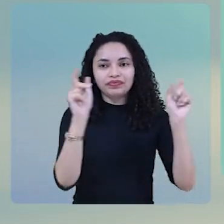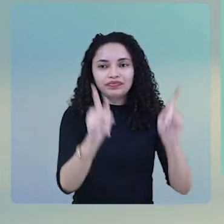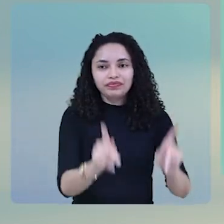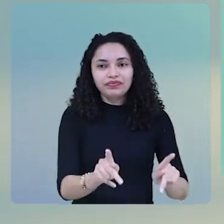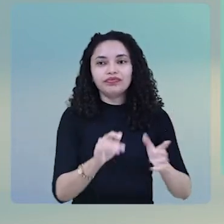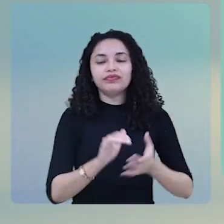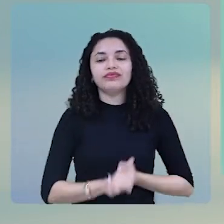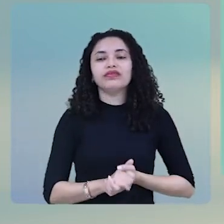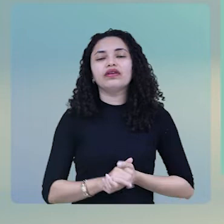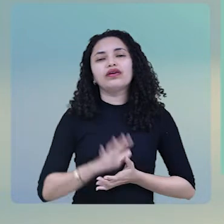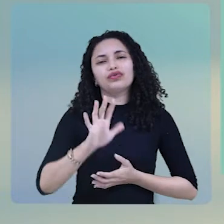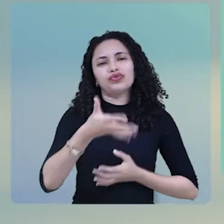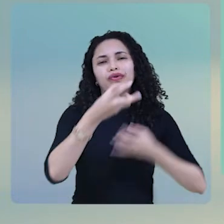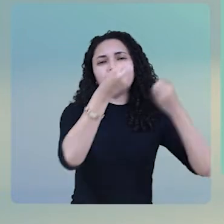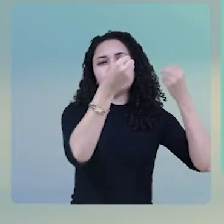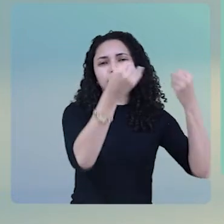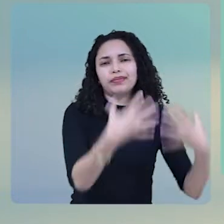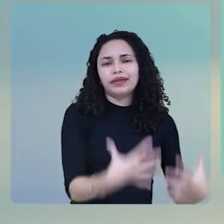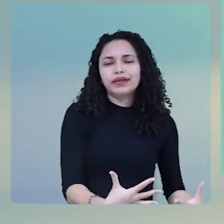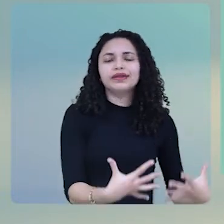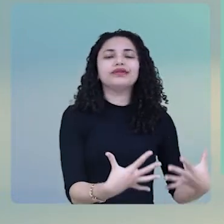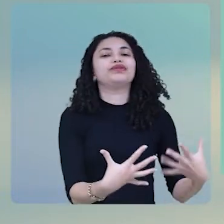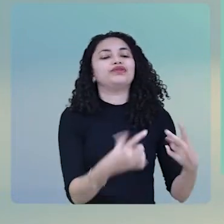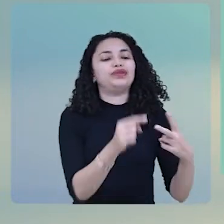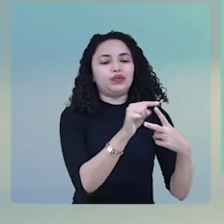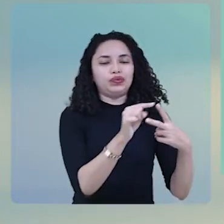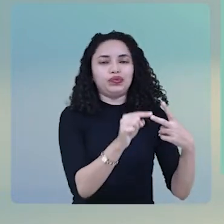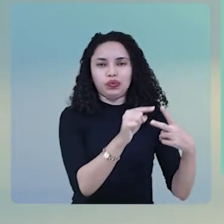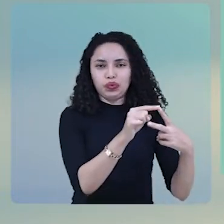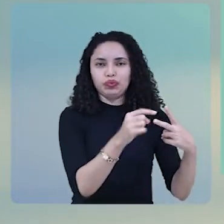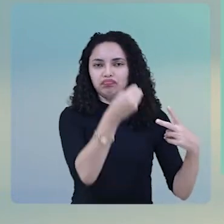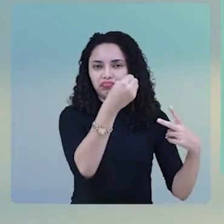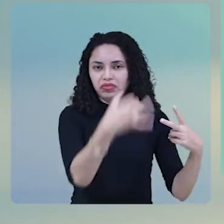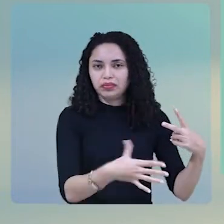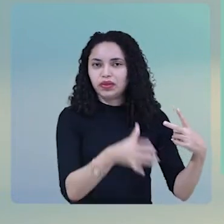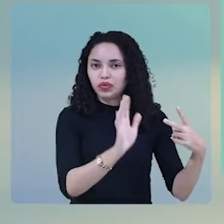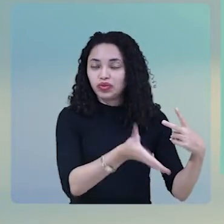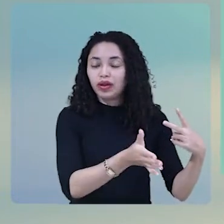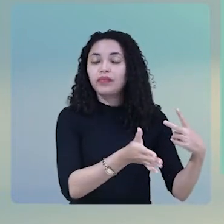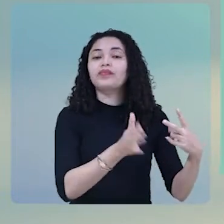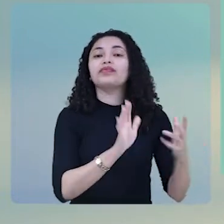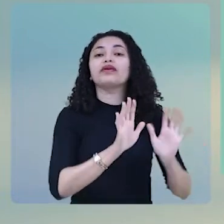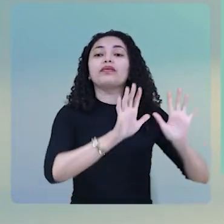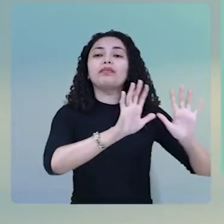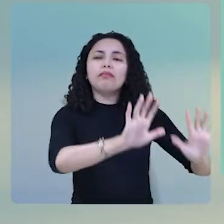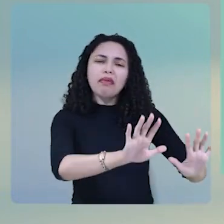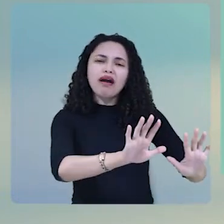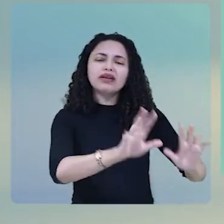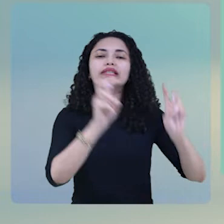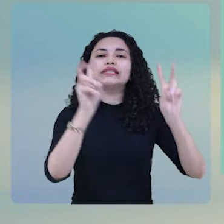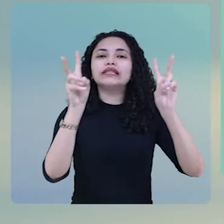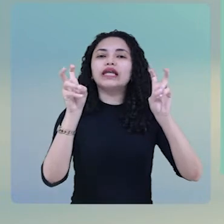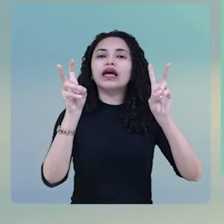física, definimos exercício físico, mas saúde.